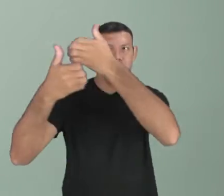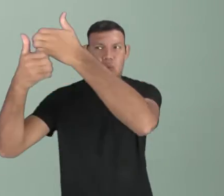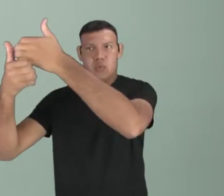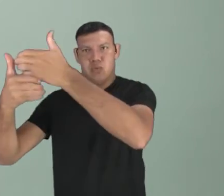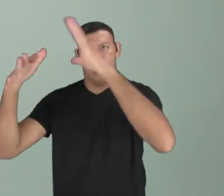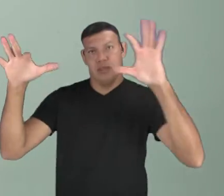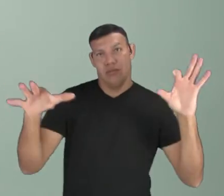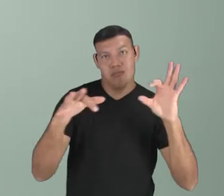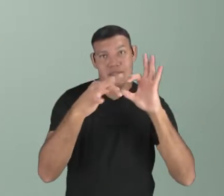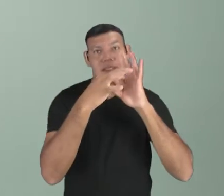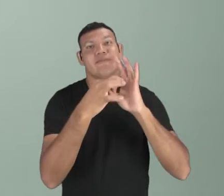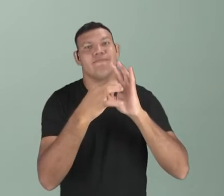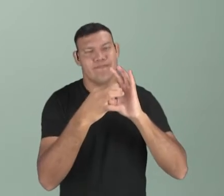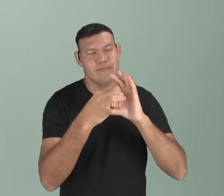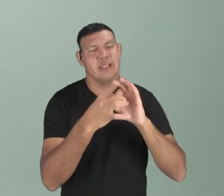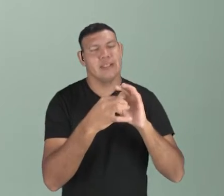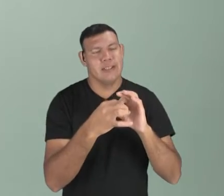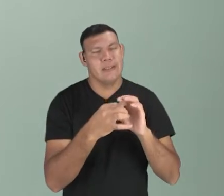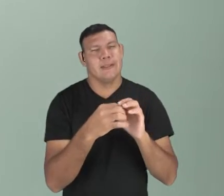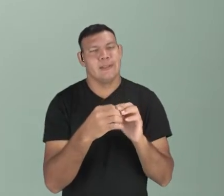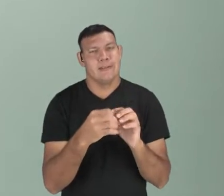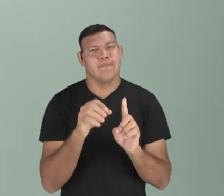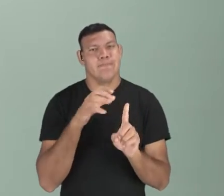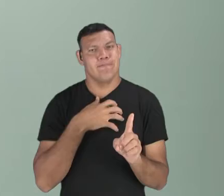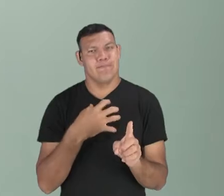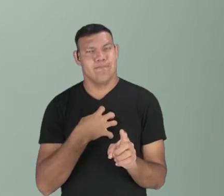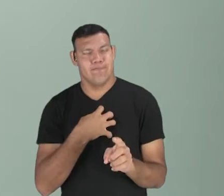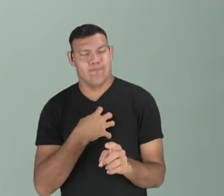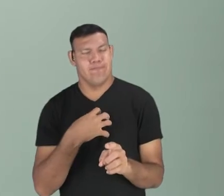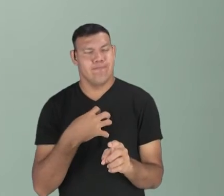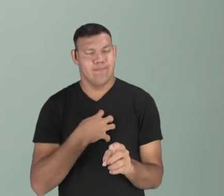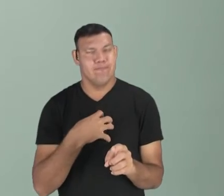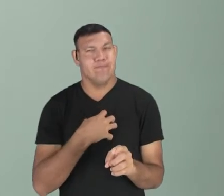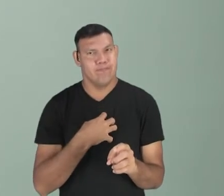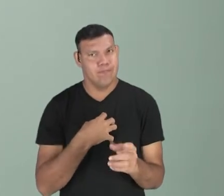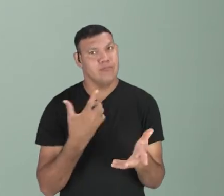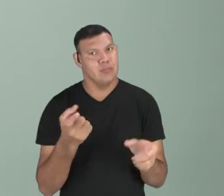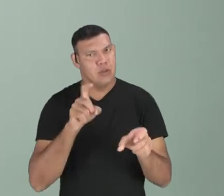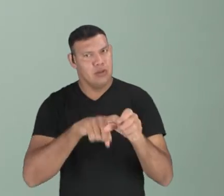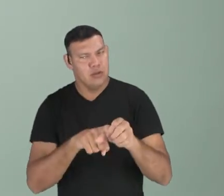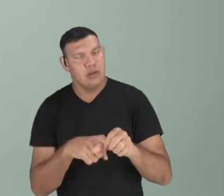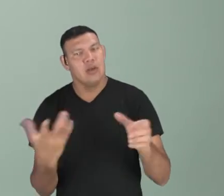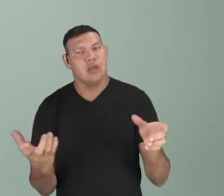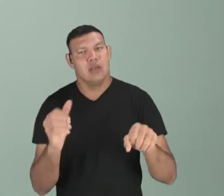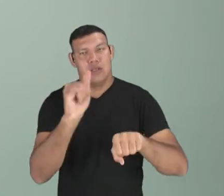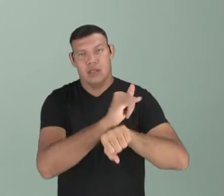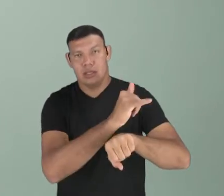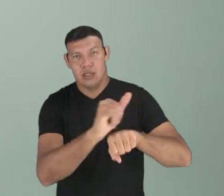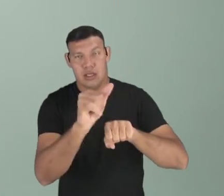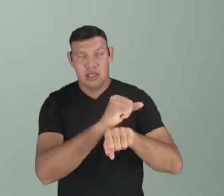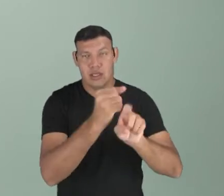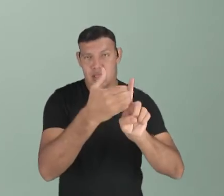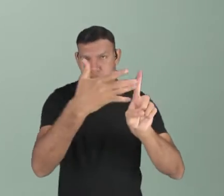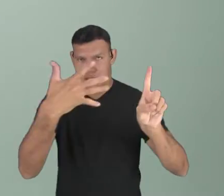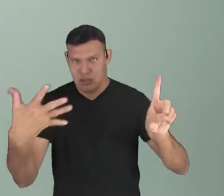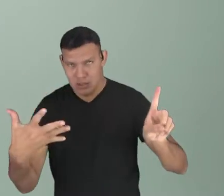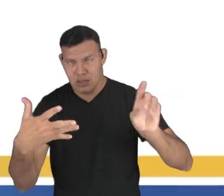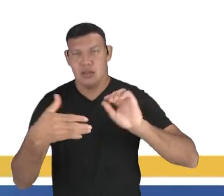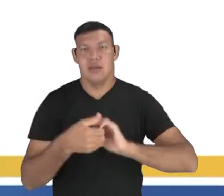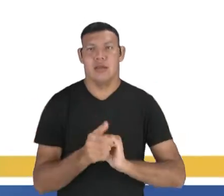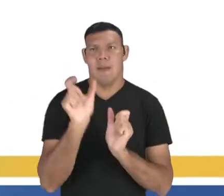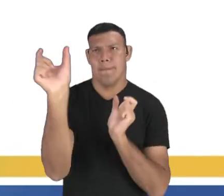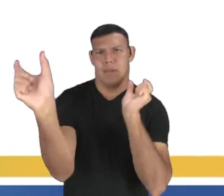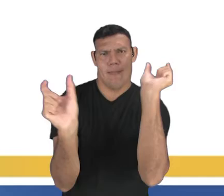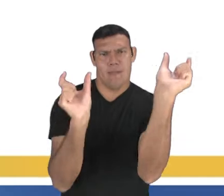isso conforme a intenção do autor, tá certo? Esses operadores, essas palavras ou